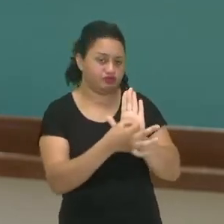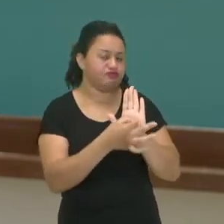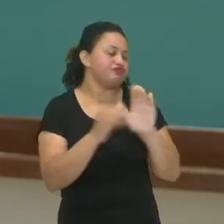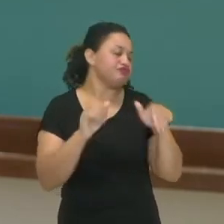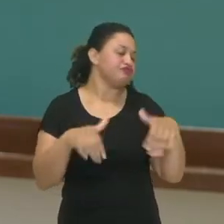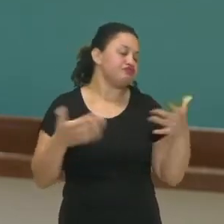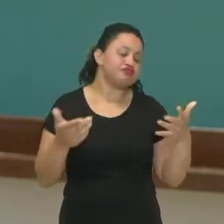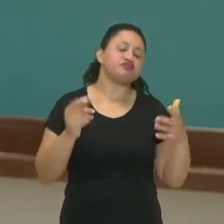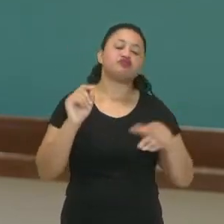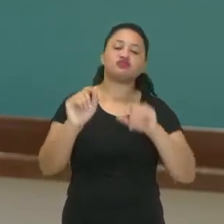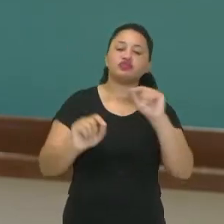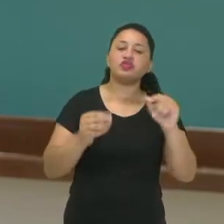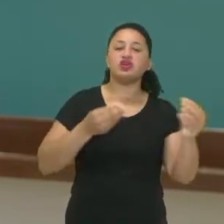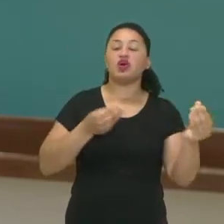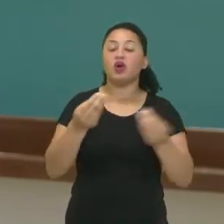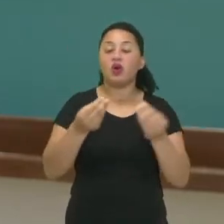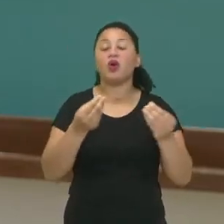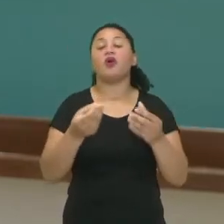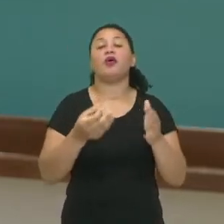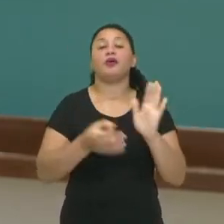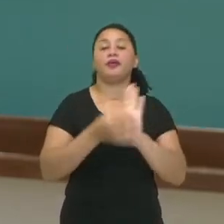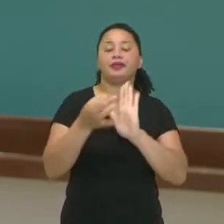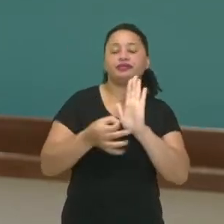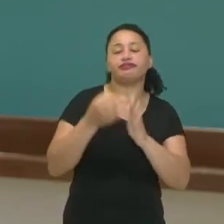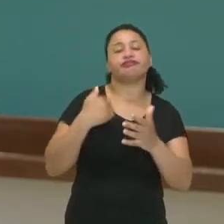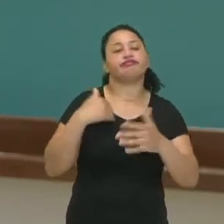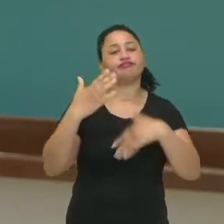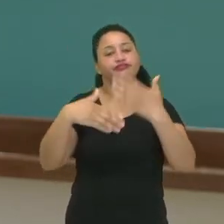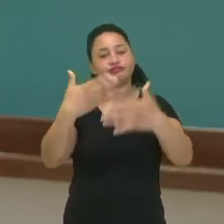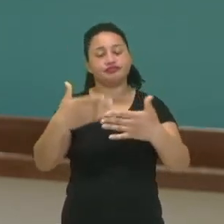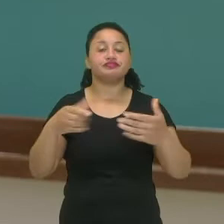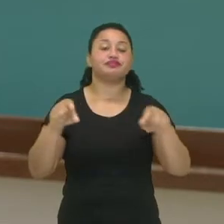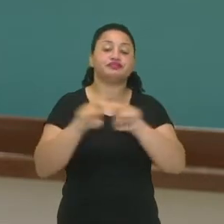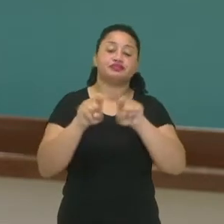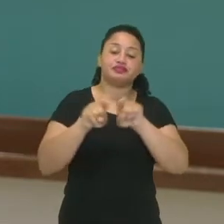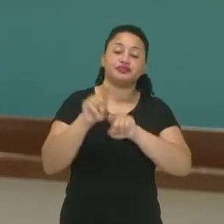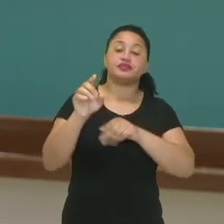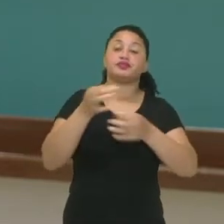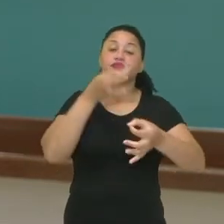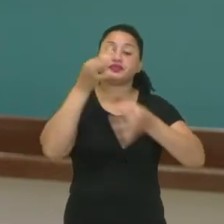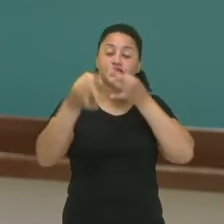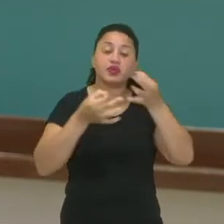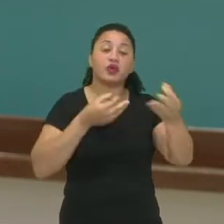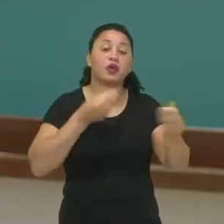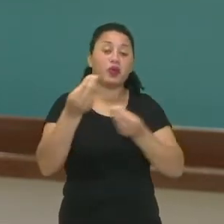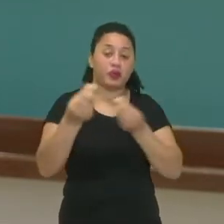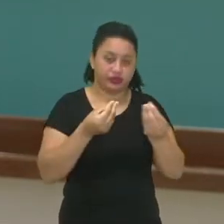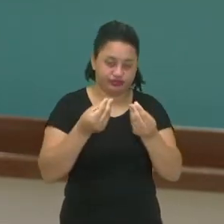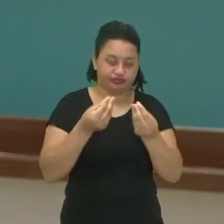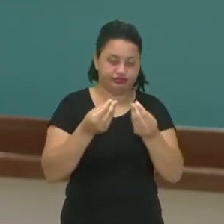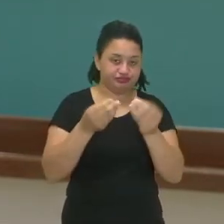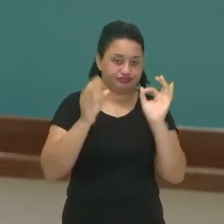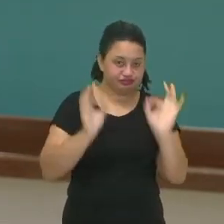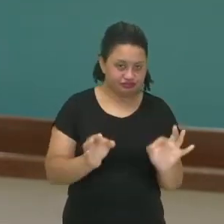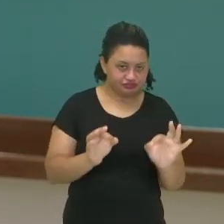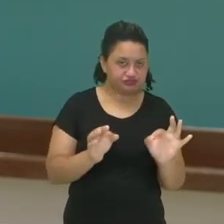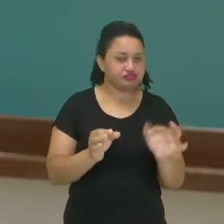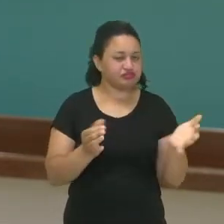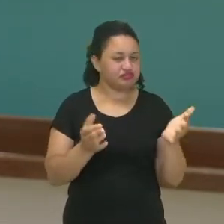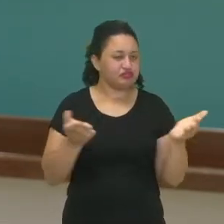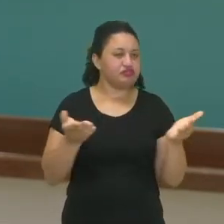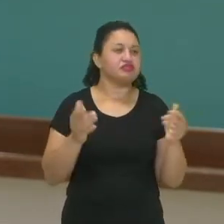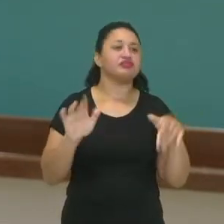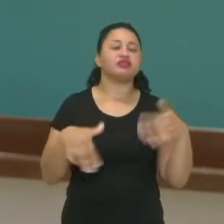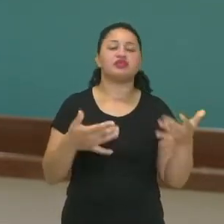vamos trabalhar como é que a argumentação ela se desenvolve, como que essa opinião é tratada ali. Belezinha? Falando